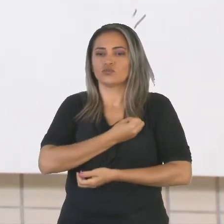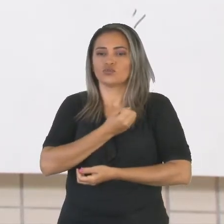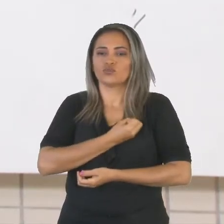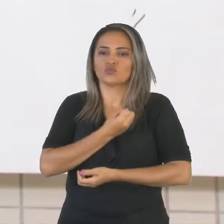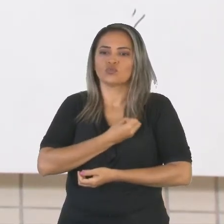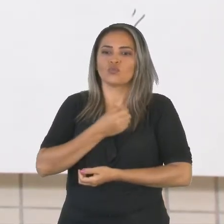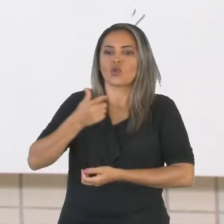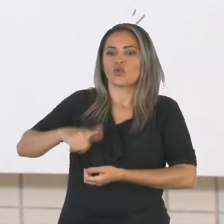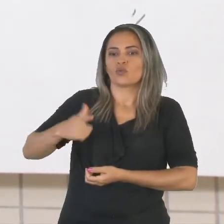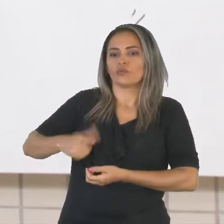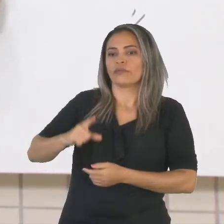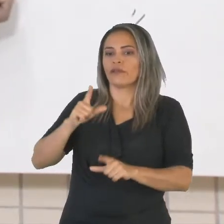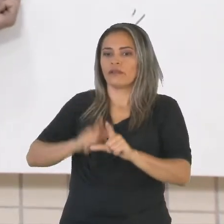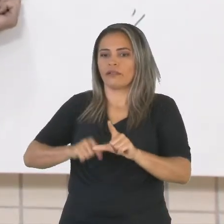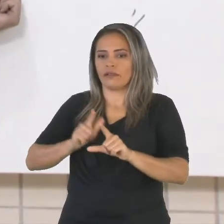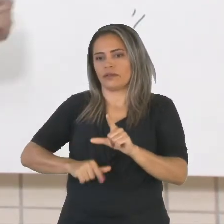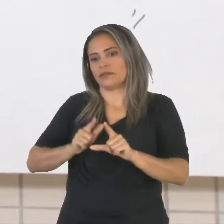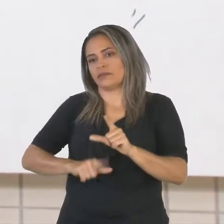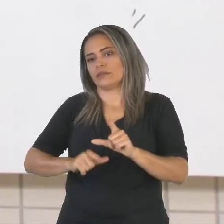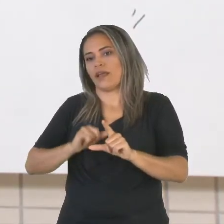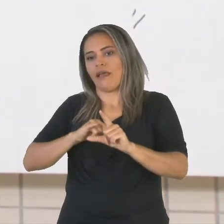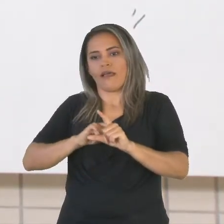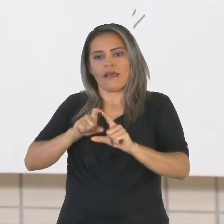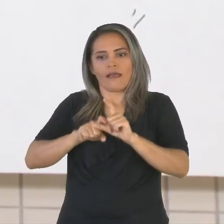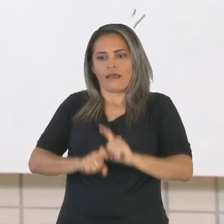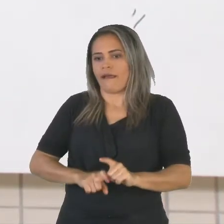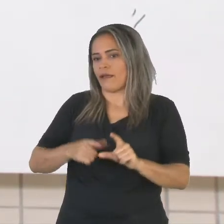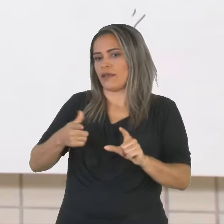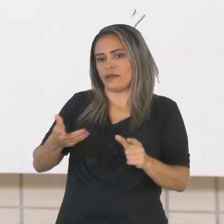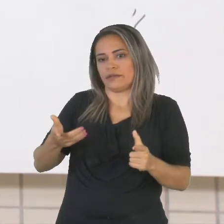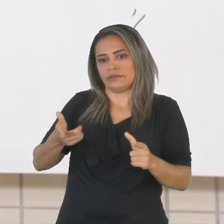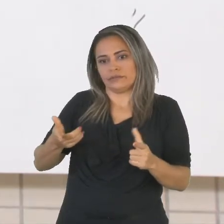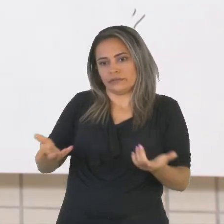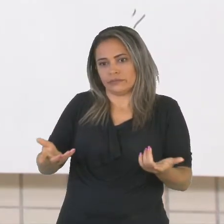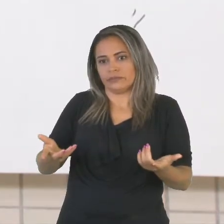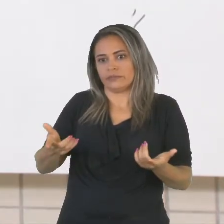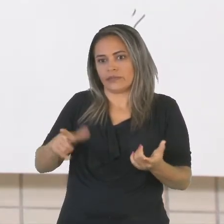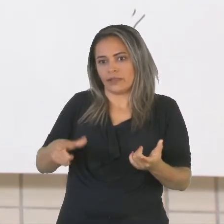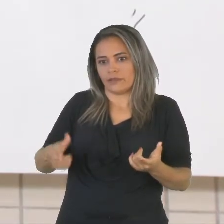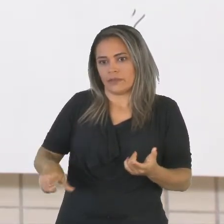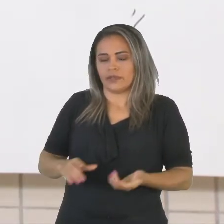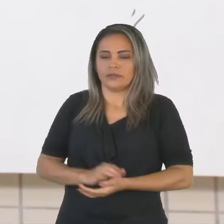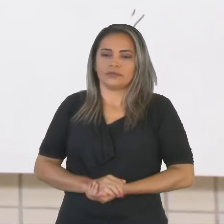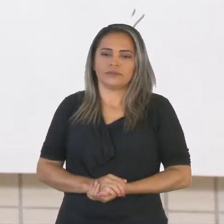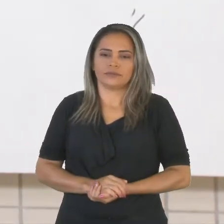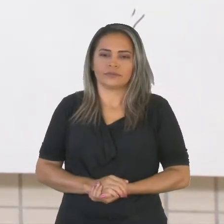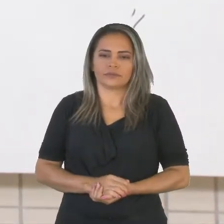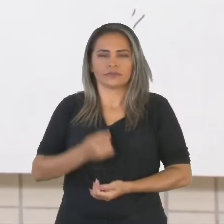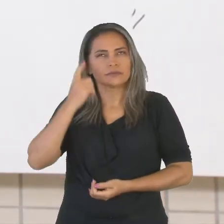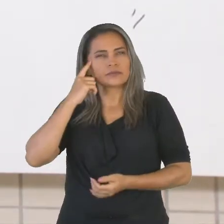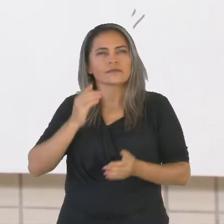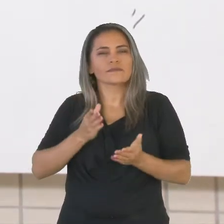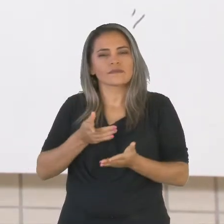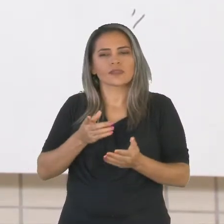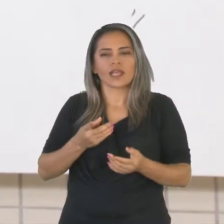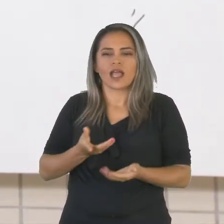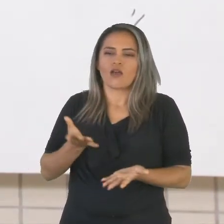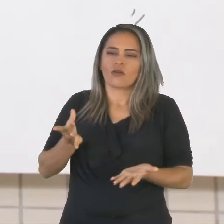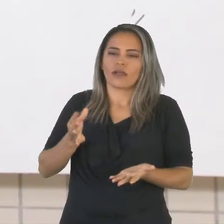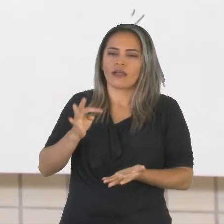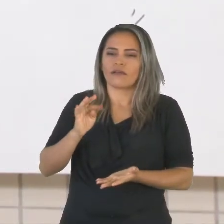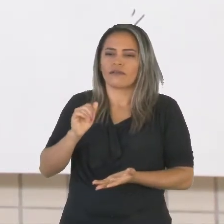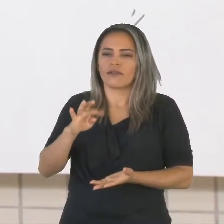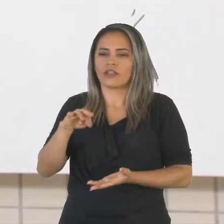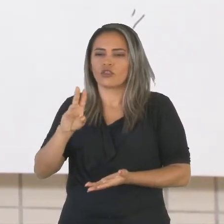o termo independente, tudo bem? Por isso que eu falei que C vale zero. Bom, nesse caminho aqui, eu vou pensar no que é fator comum. O